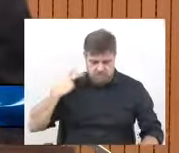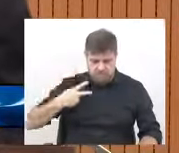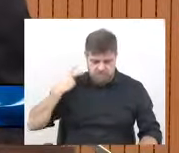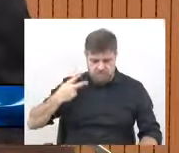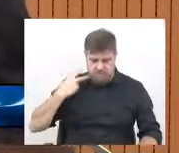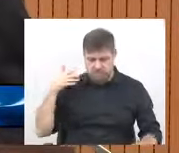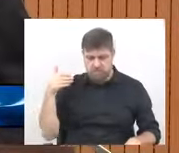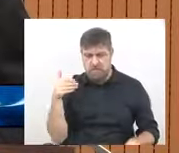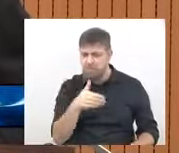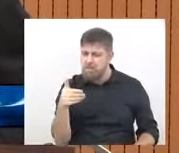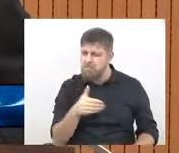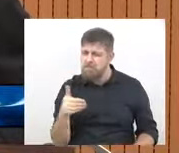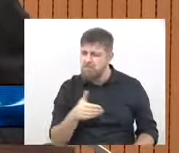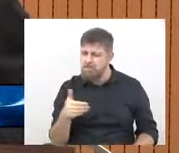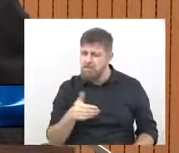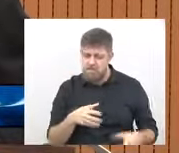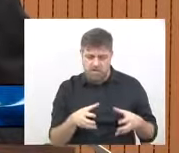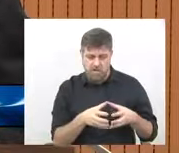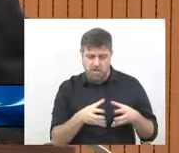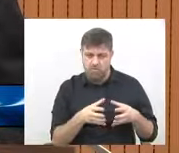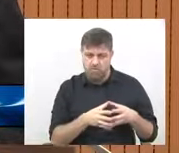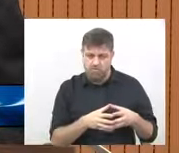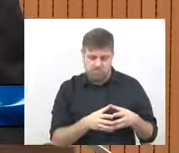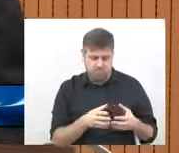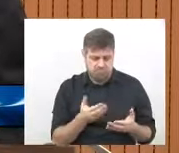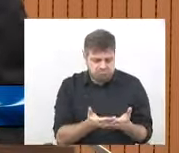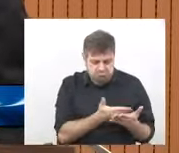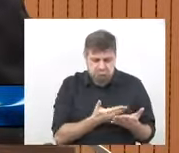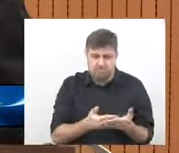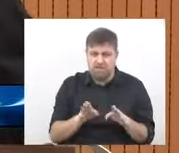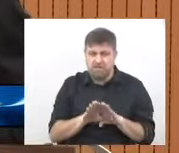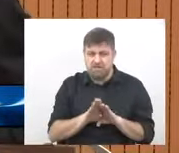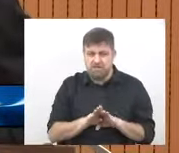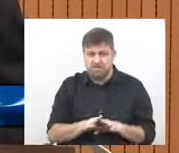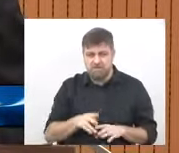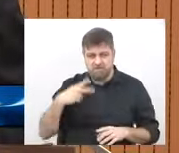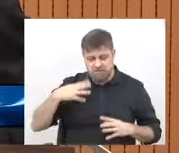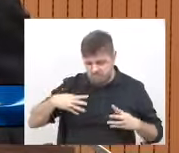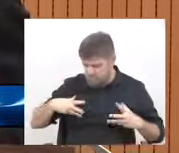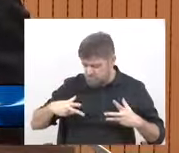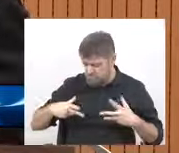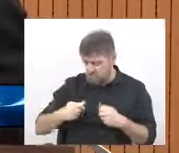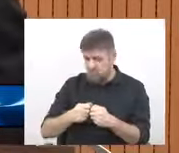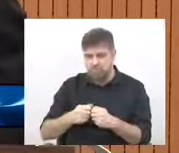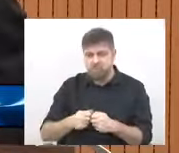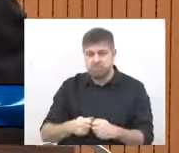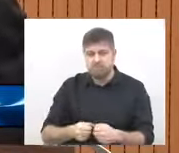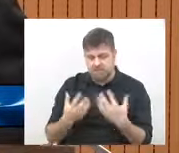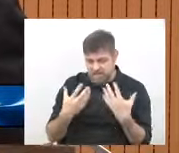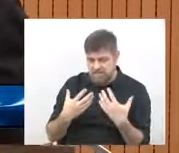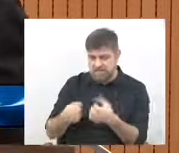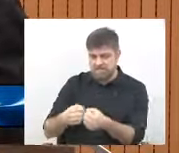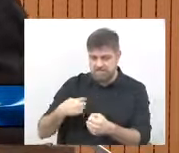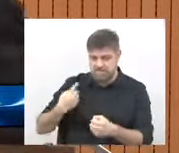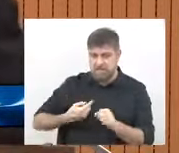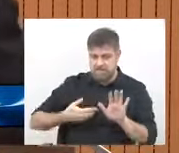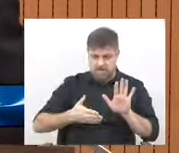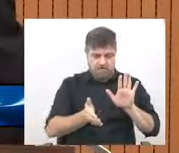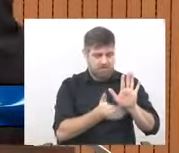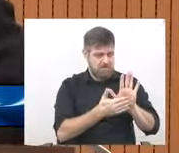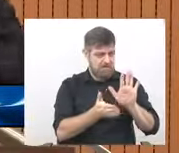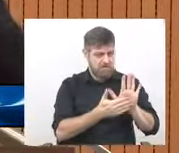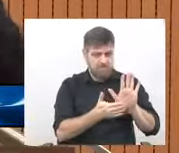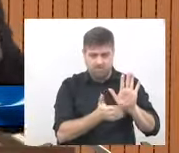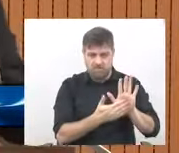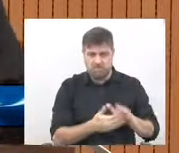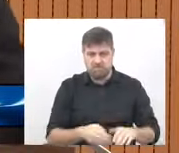que participaram dessa comissão e também agradecer todos os vereadores que acolheram as nossas propostas